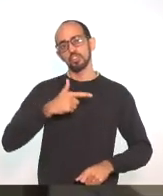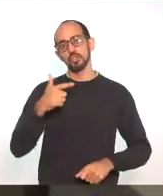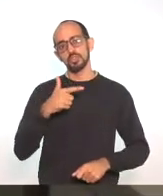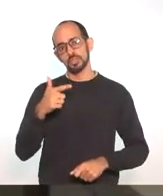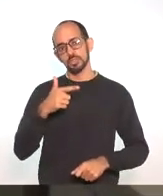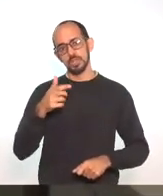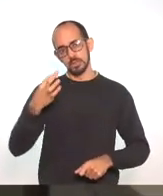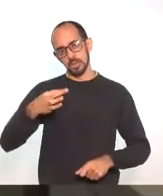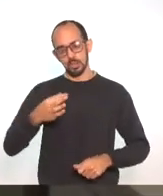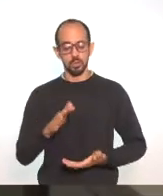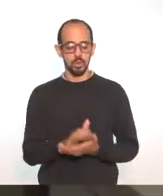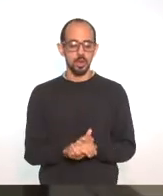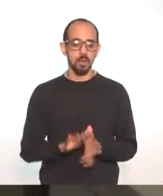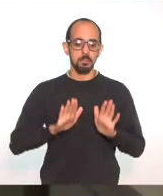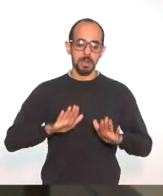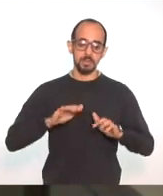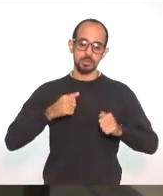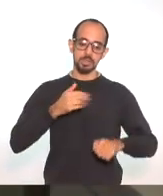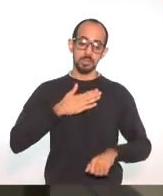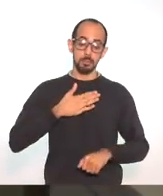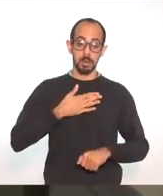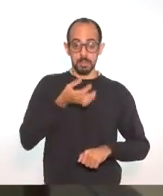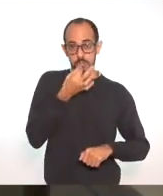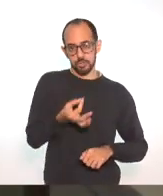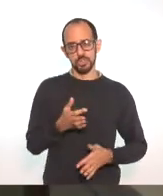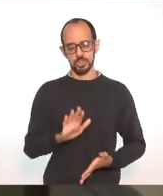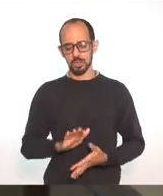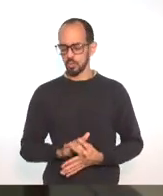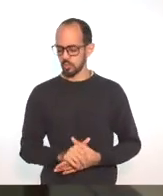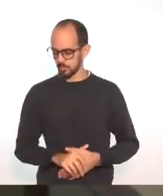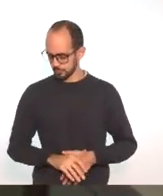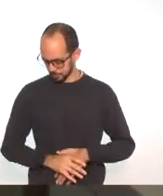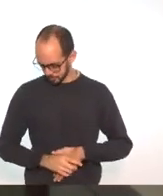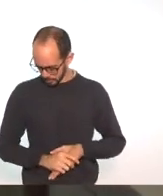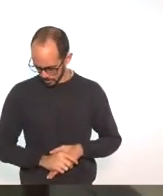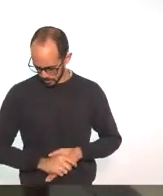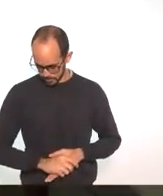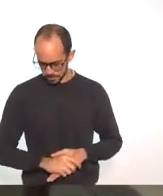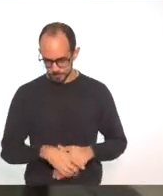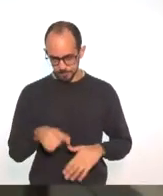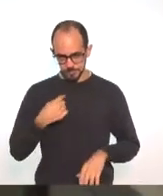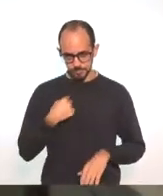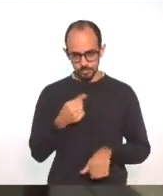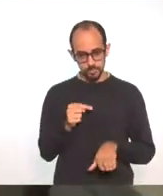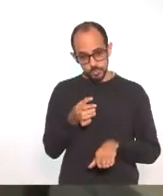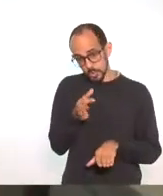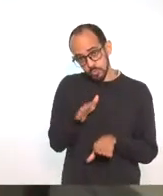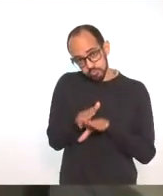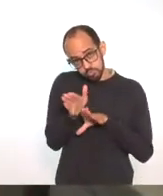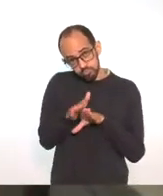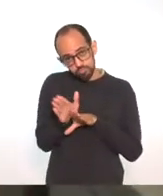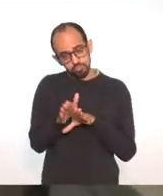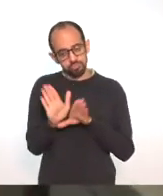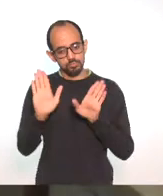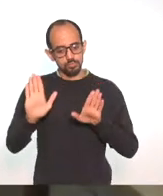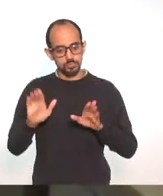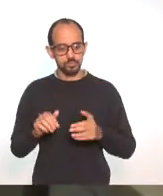essas seriam as duas sugestões que eu darei a sua vez e metas